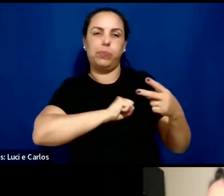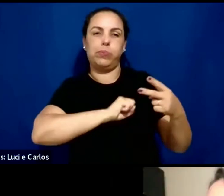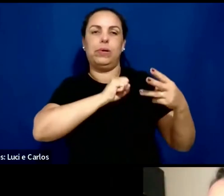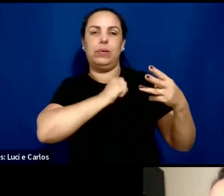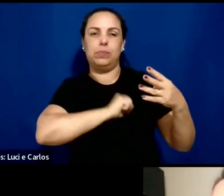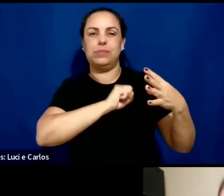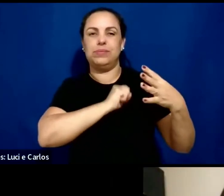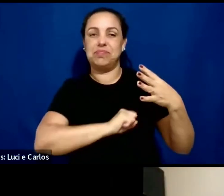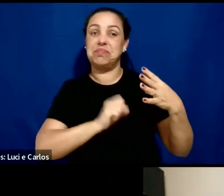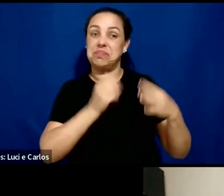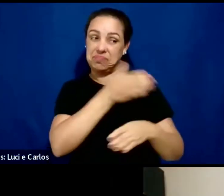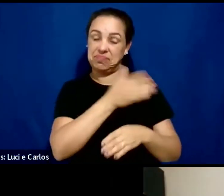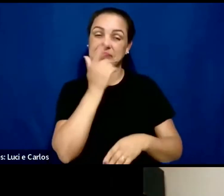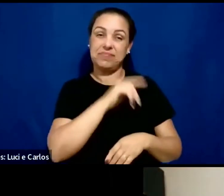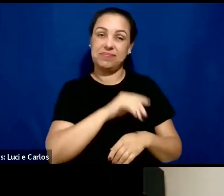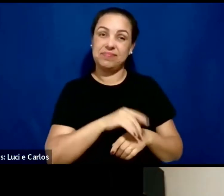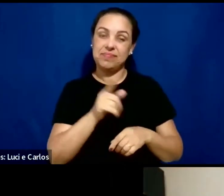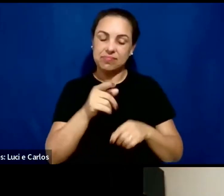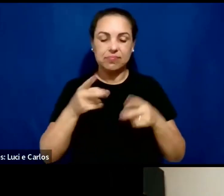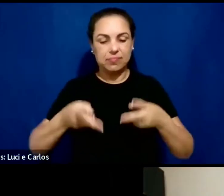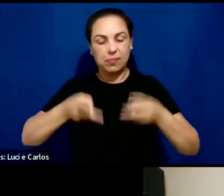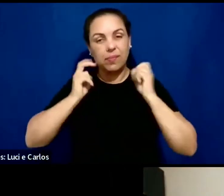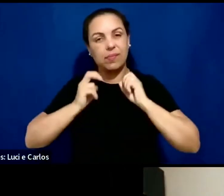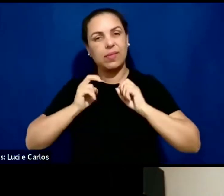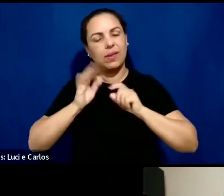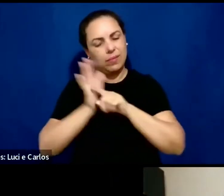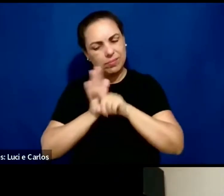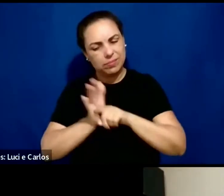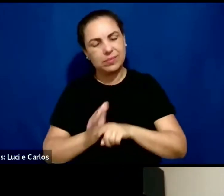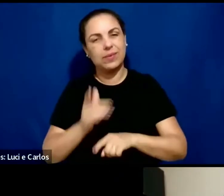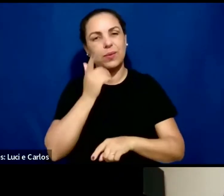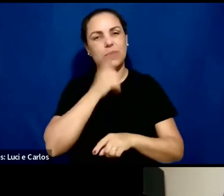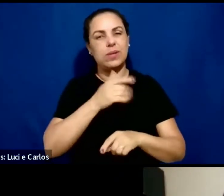Tá certo? Que aí vai dar tudo certo. Tá